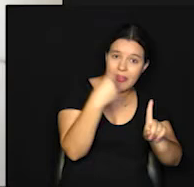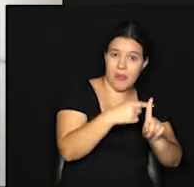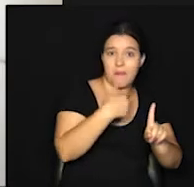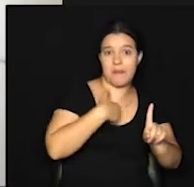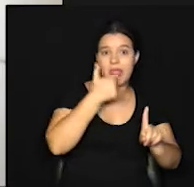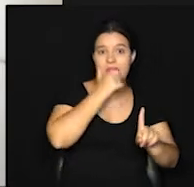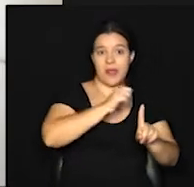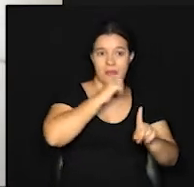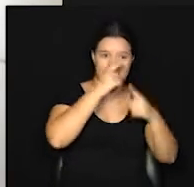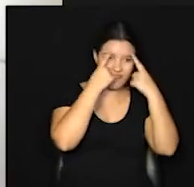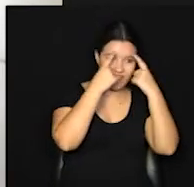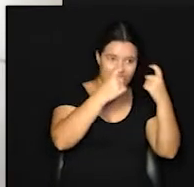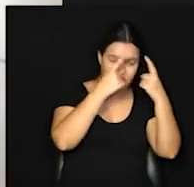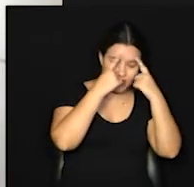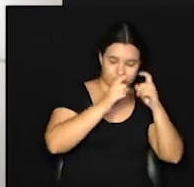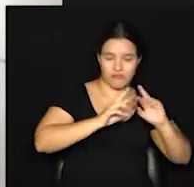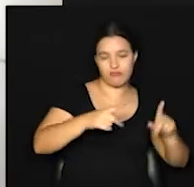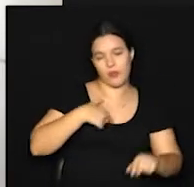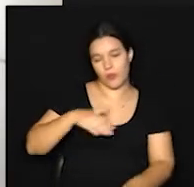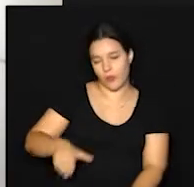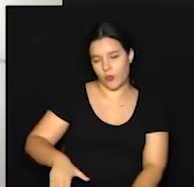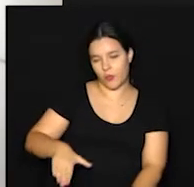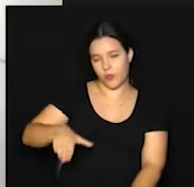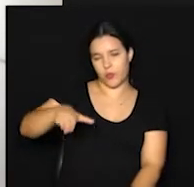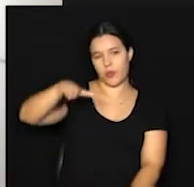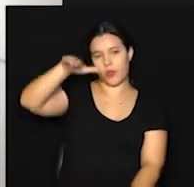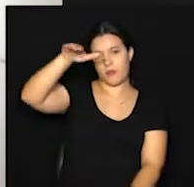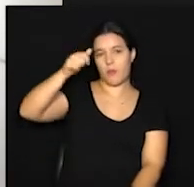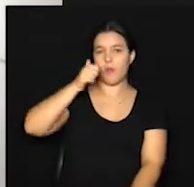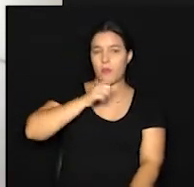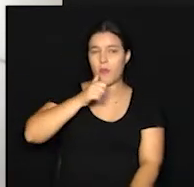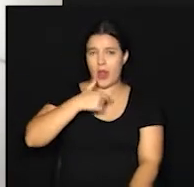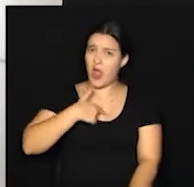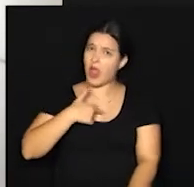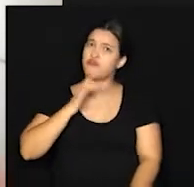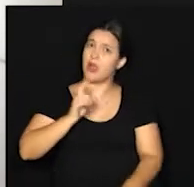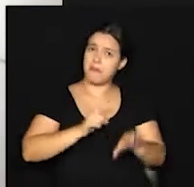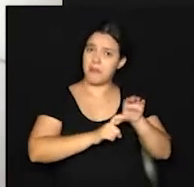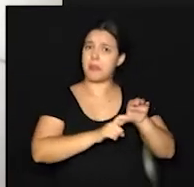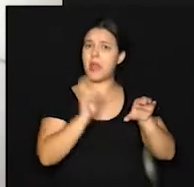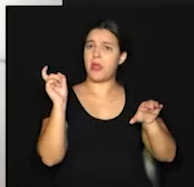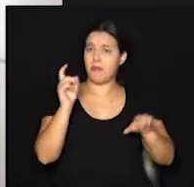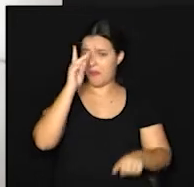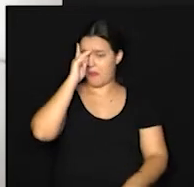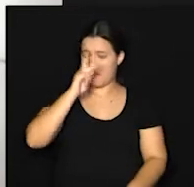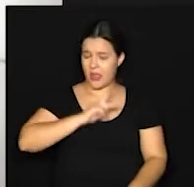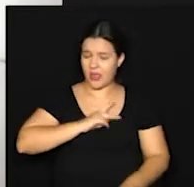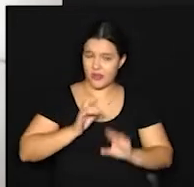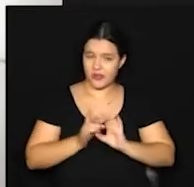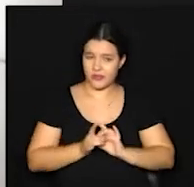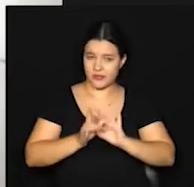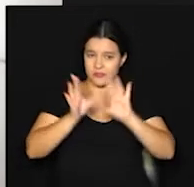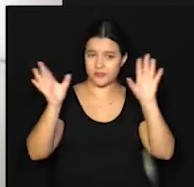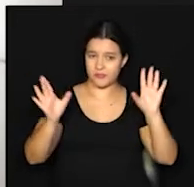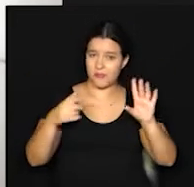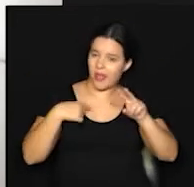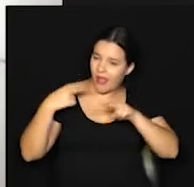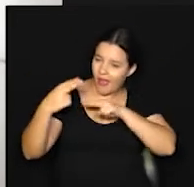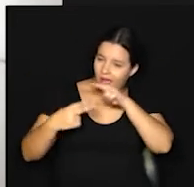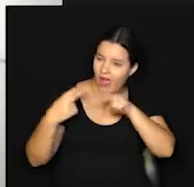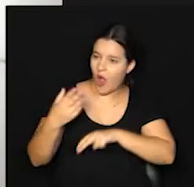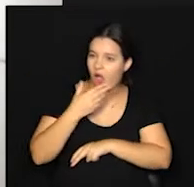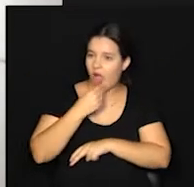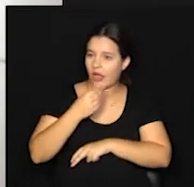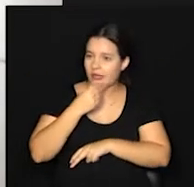eu cresci, que eu já era uma mulher independente, eu já tinha minha vida, quando eu entrei nessa relação